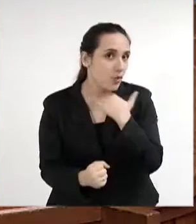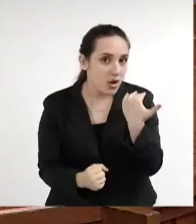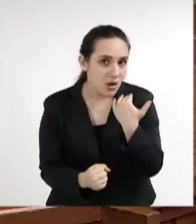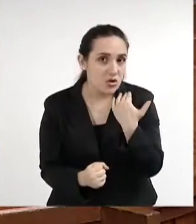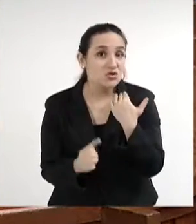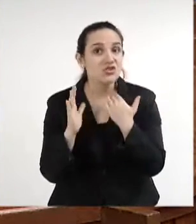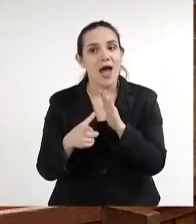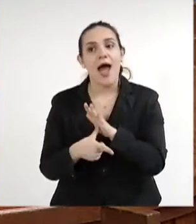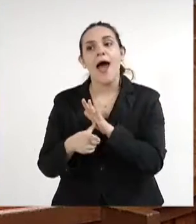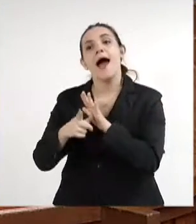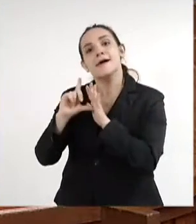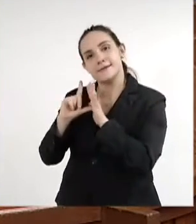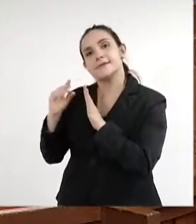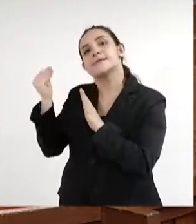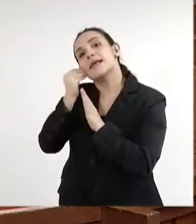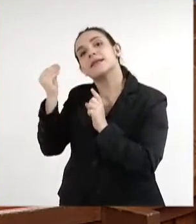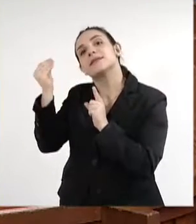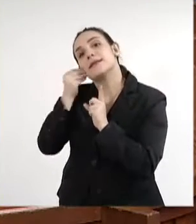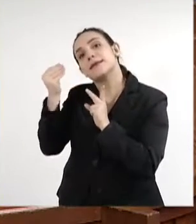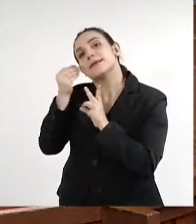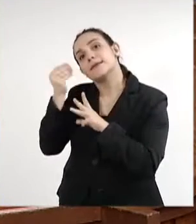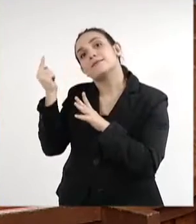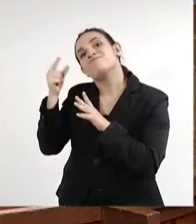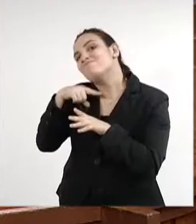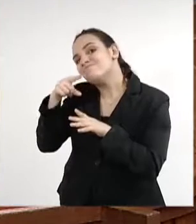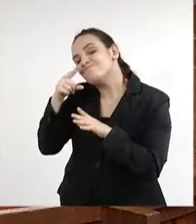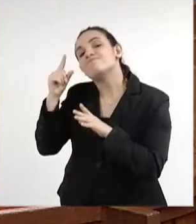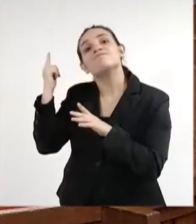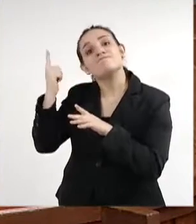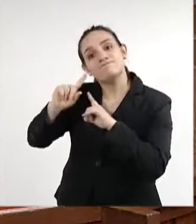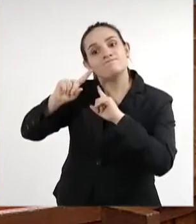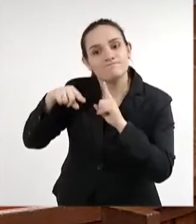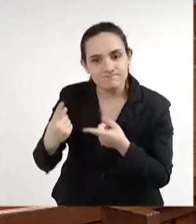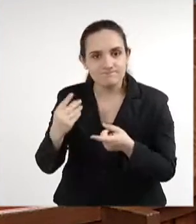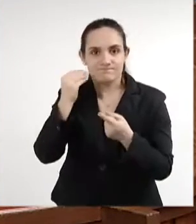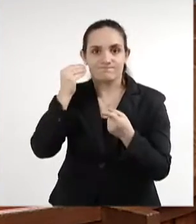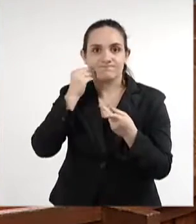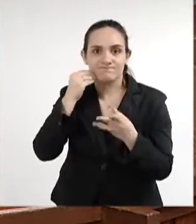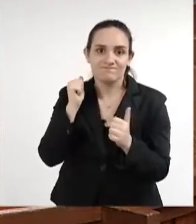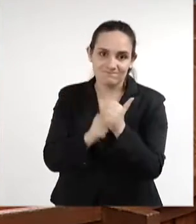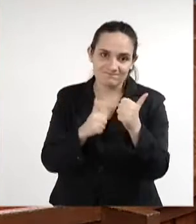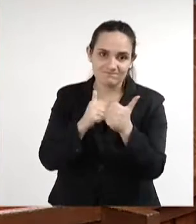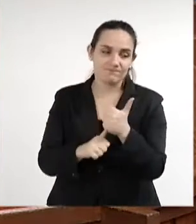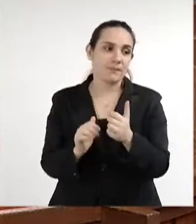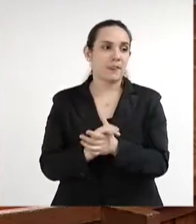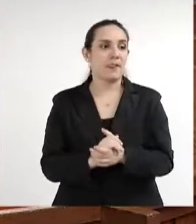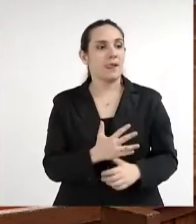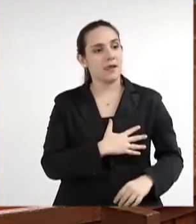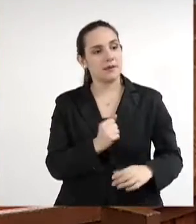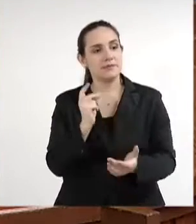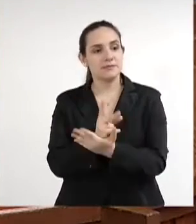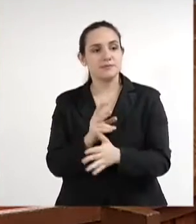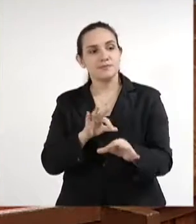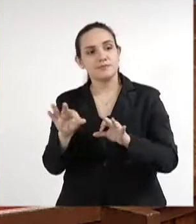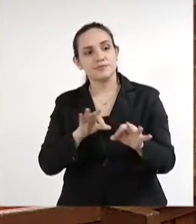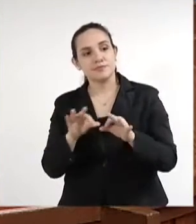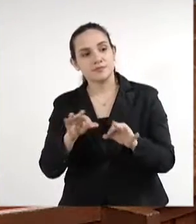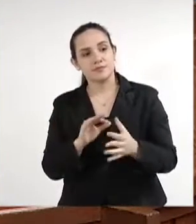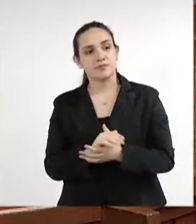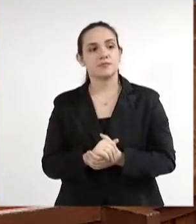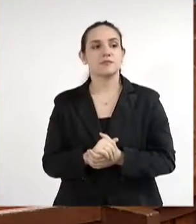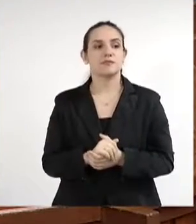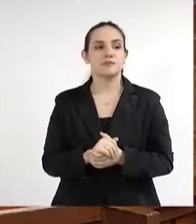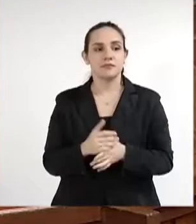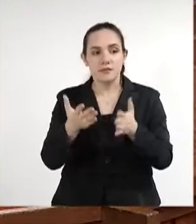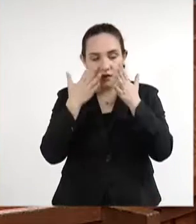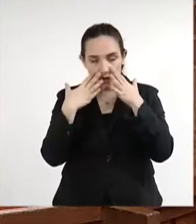Por isso, 90% dos casos são evitáveis. O suicídio é premeditado e os sinais de alerta são